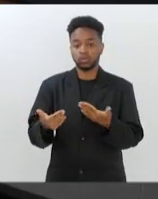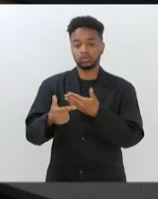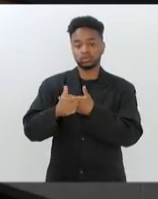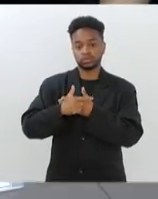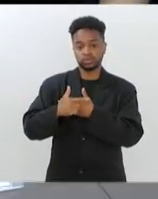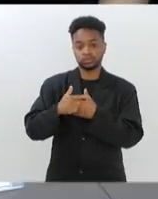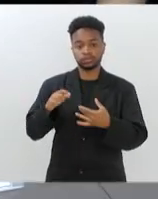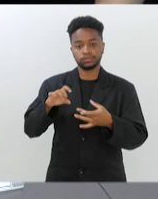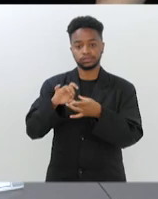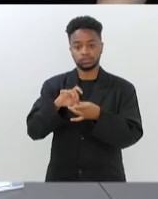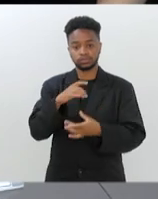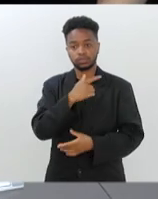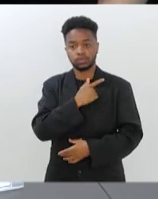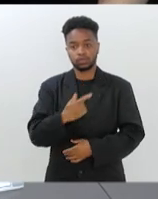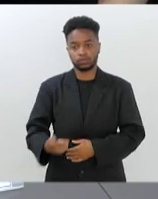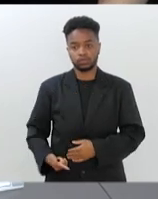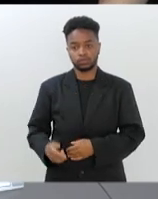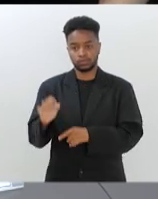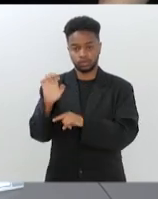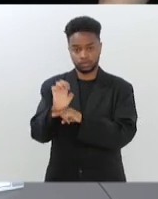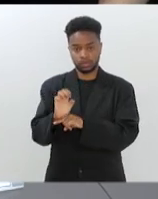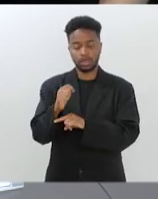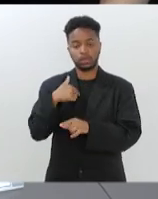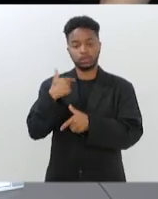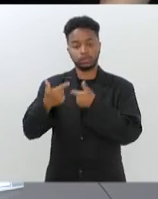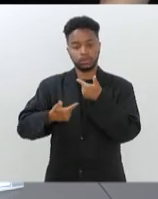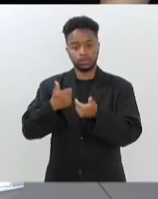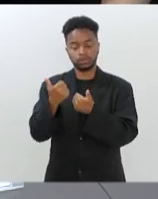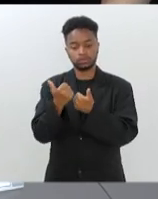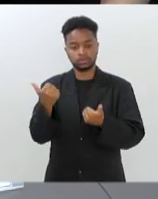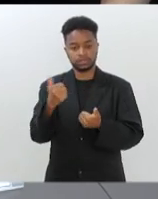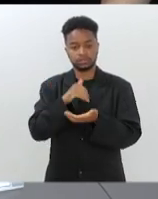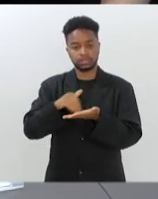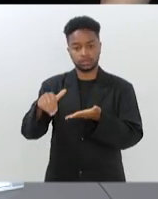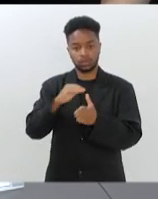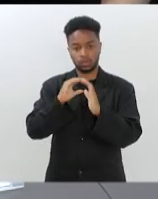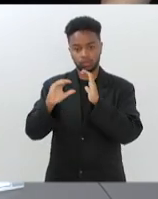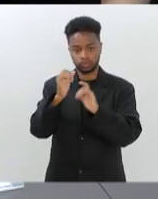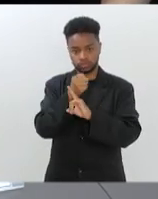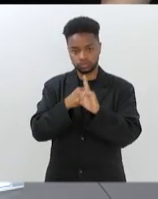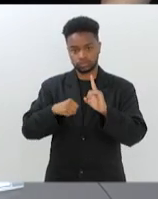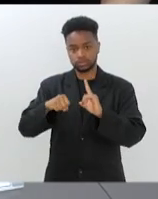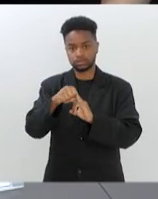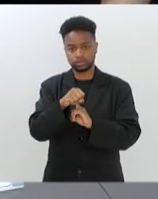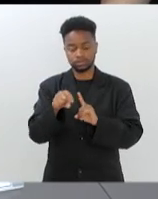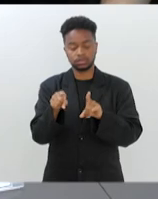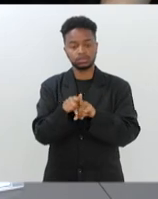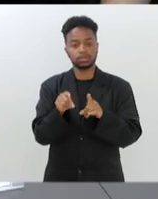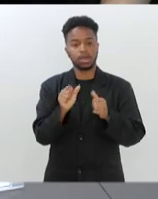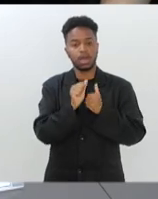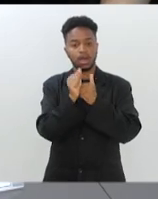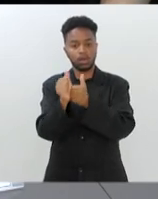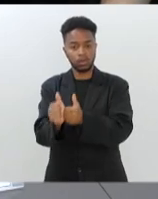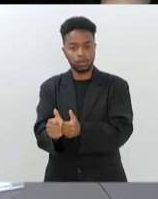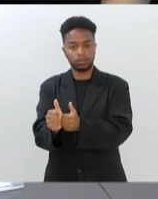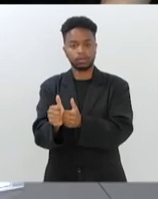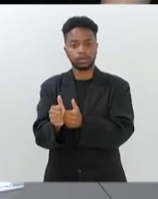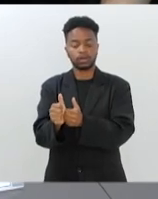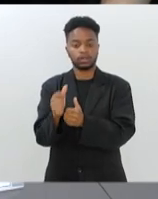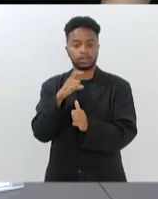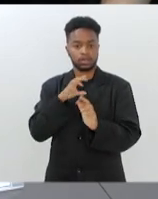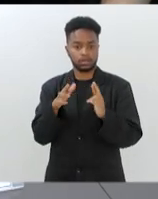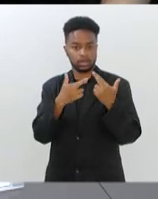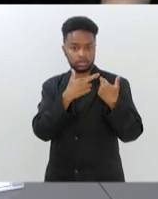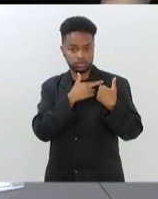no governo do estado eu eu ocupo né o cargo de subsecretário de comunicação social acompanho dentro das minhas atribuições